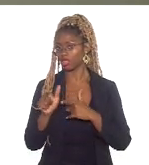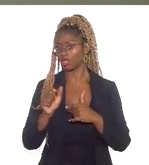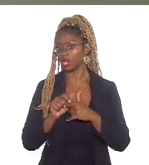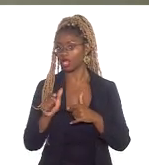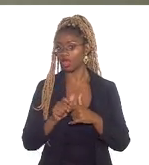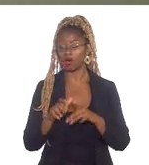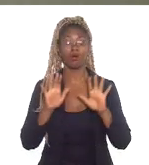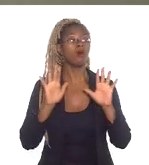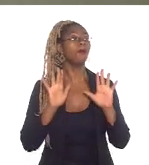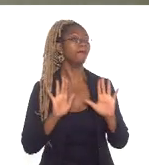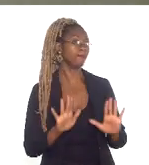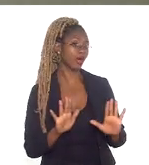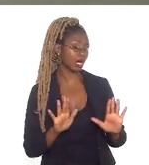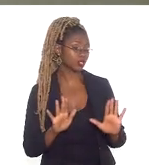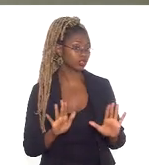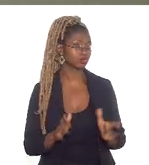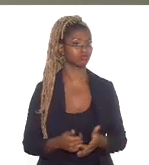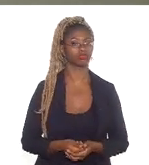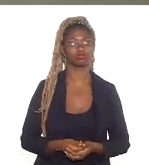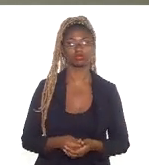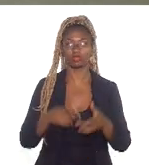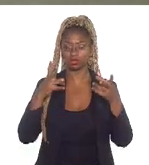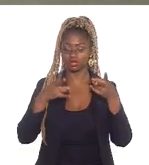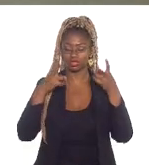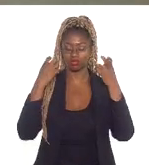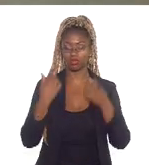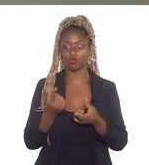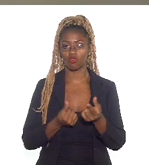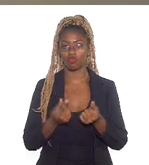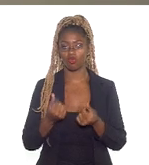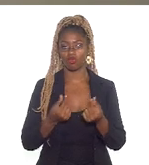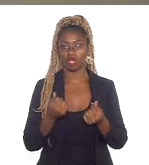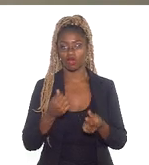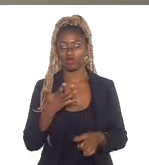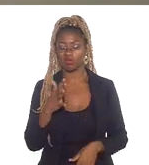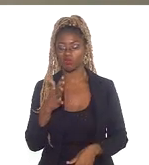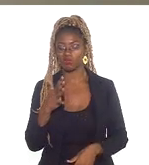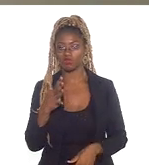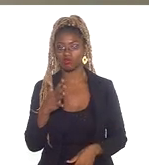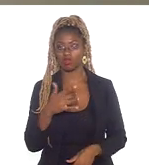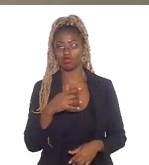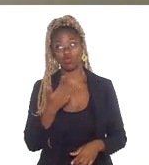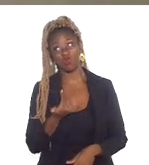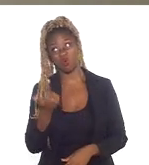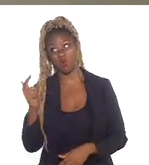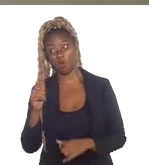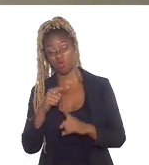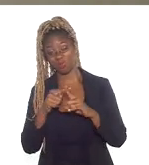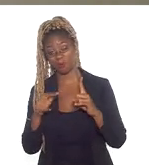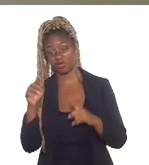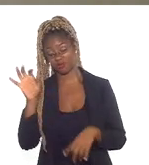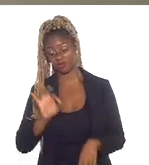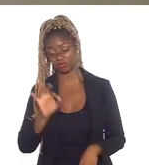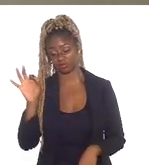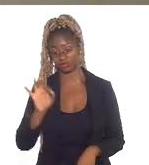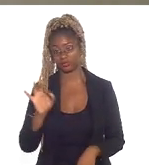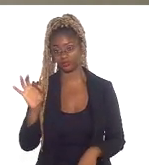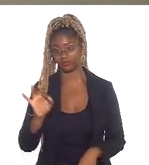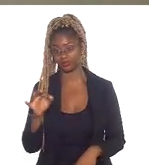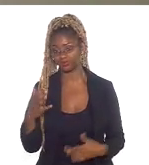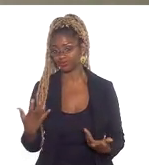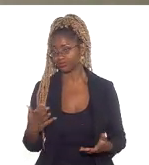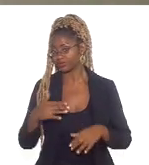Considerando que o valor médio dos outros 0,5% atinge um pouco mais